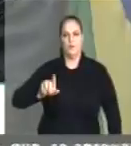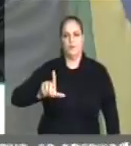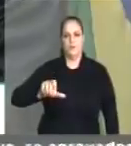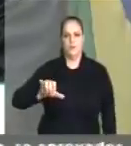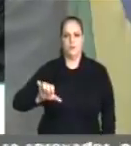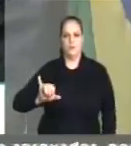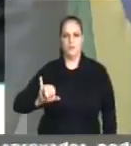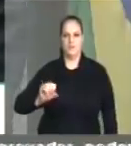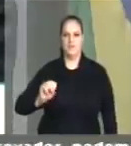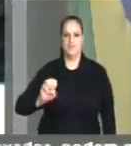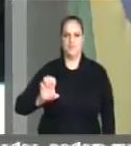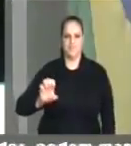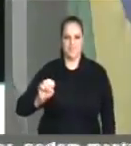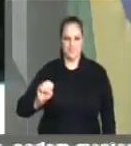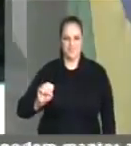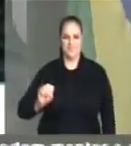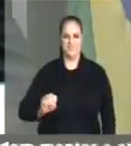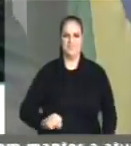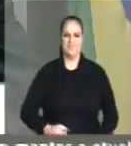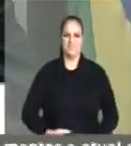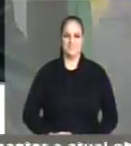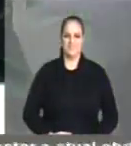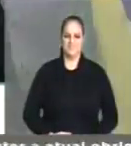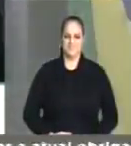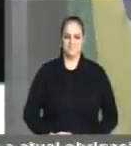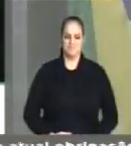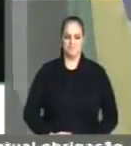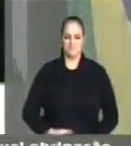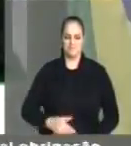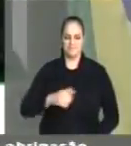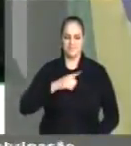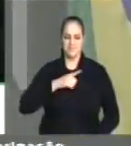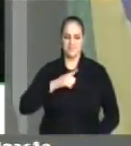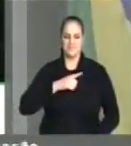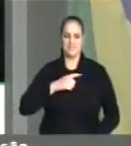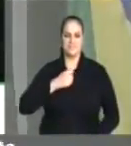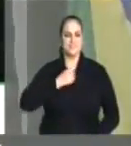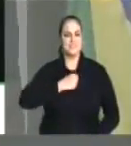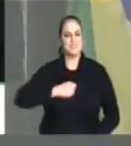Dizer com saudade que não estão aqui